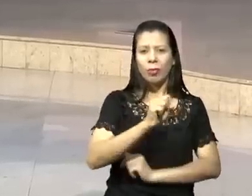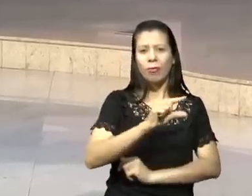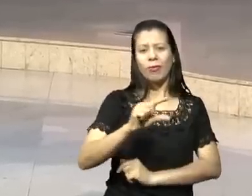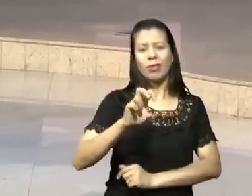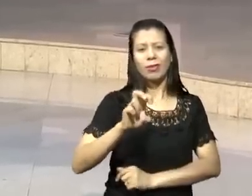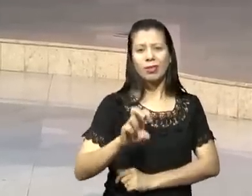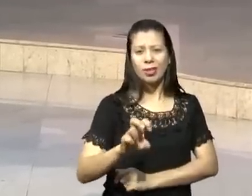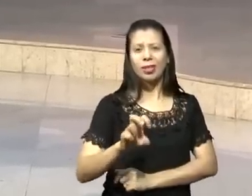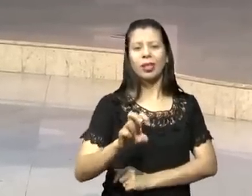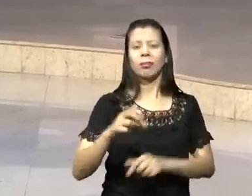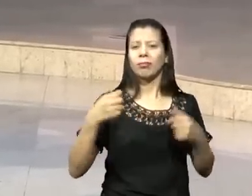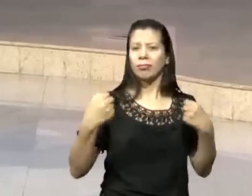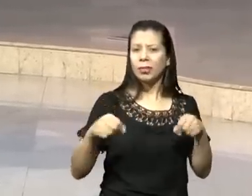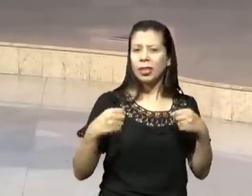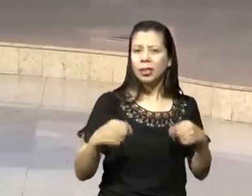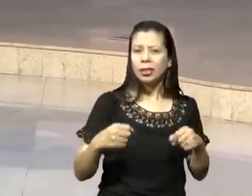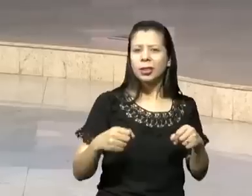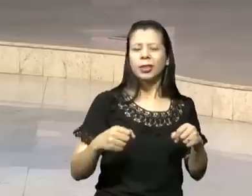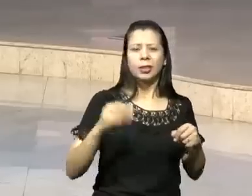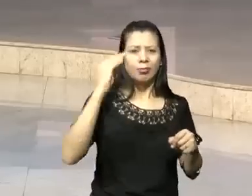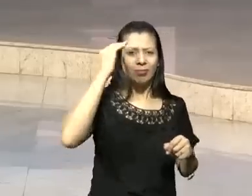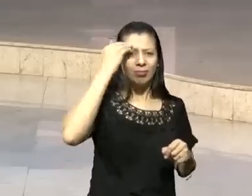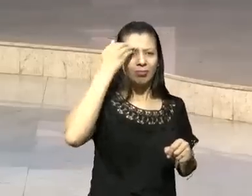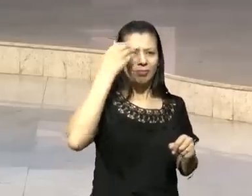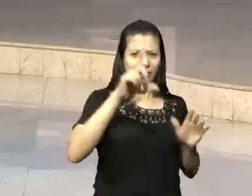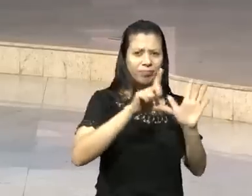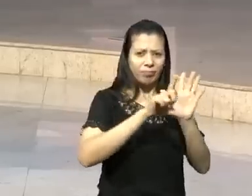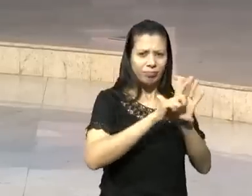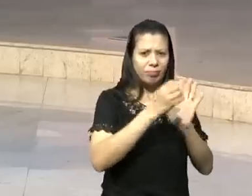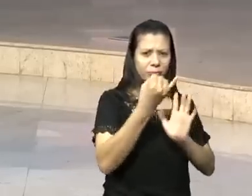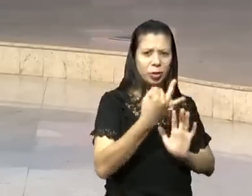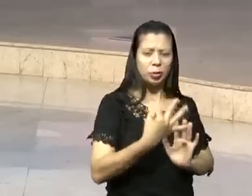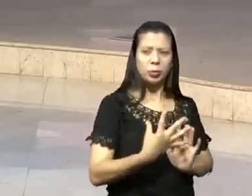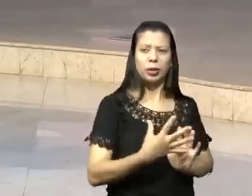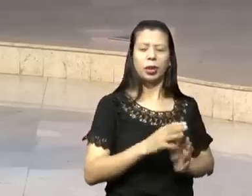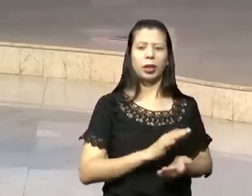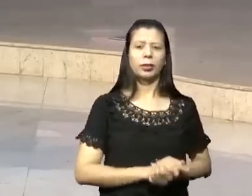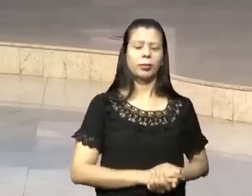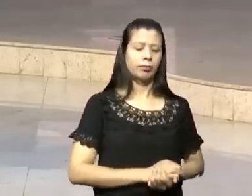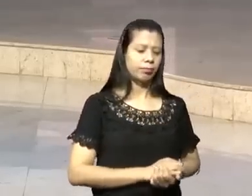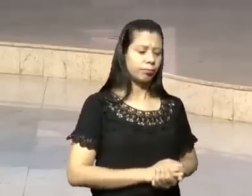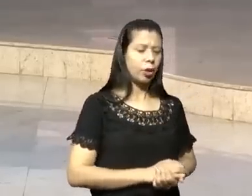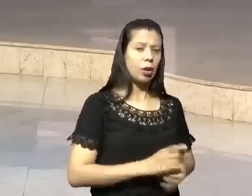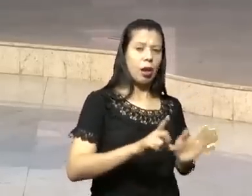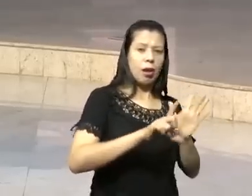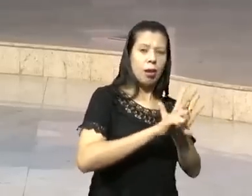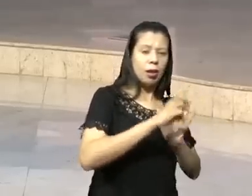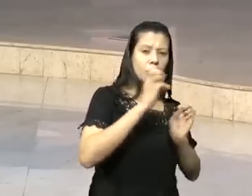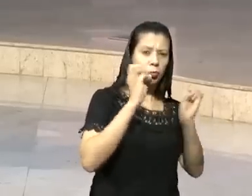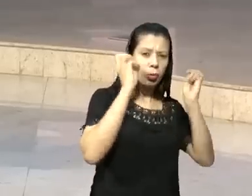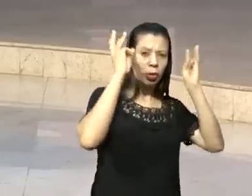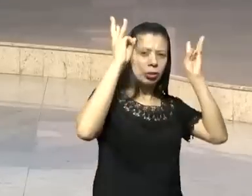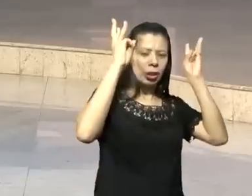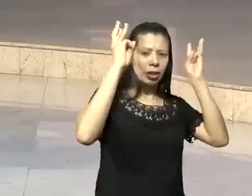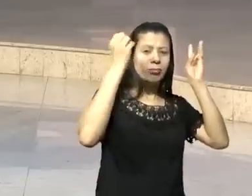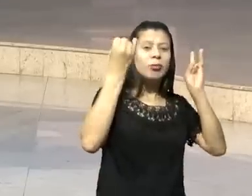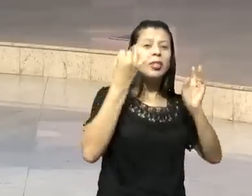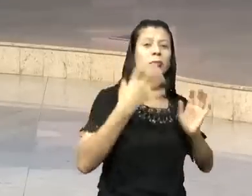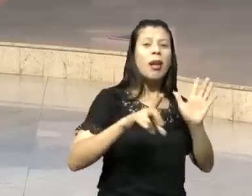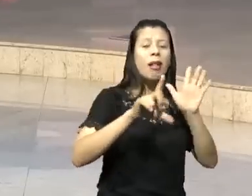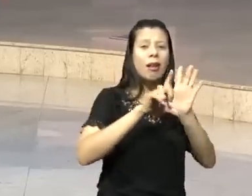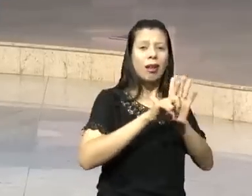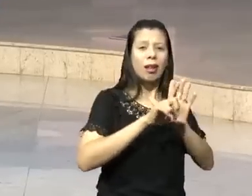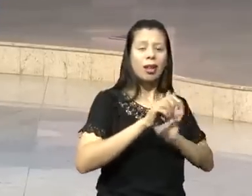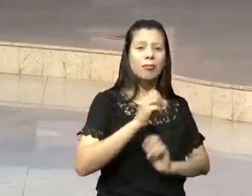e na lei nos mandou Moisés que tais mulheres sejam apedrejadas tu pois Que dizes agora vai para